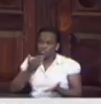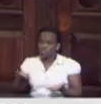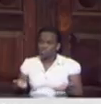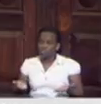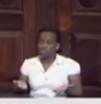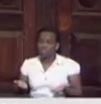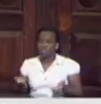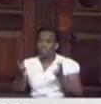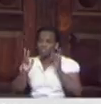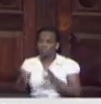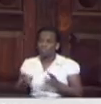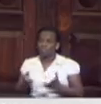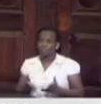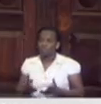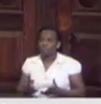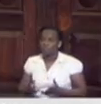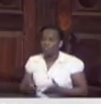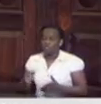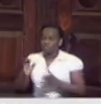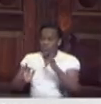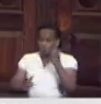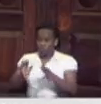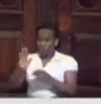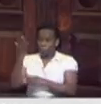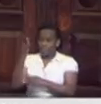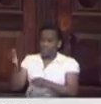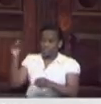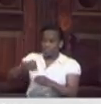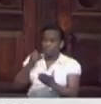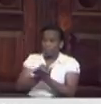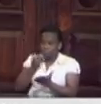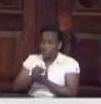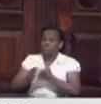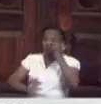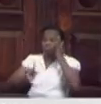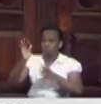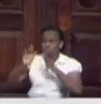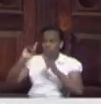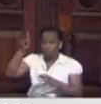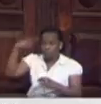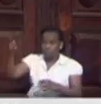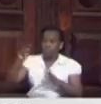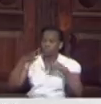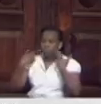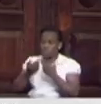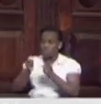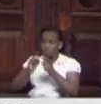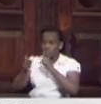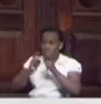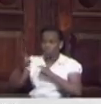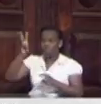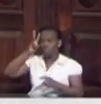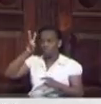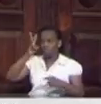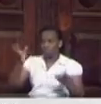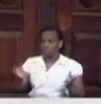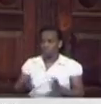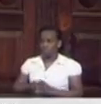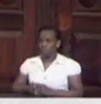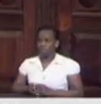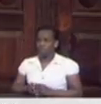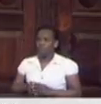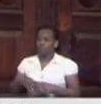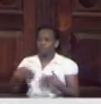É colocar lenha na fogueira na próxima sessão de terça-feira,